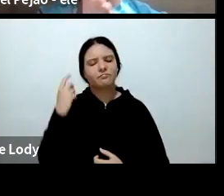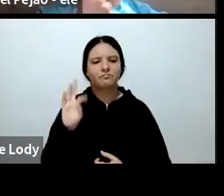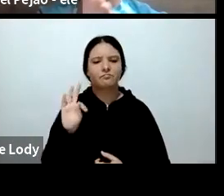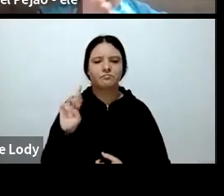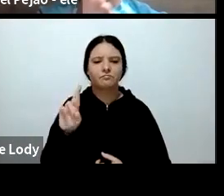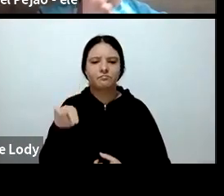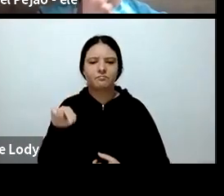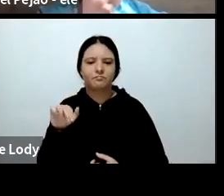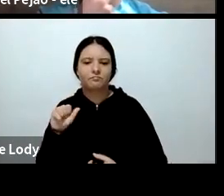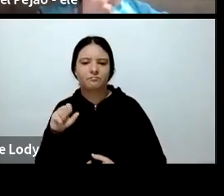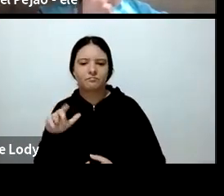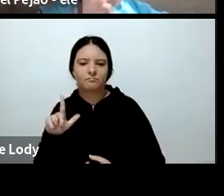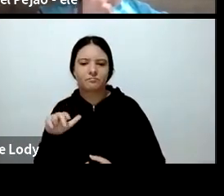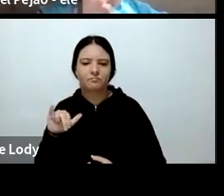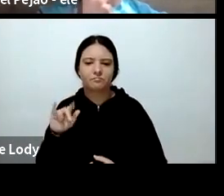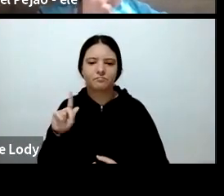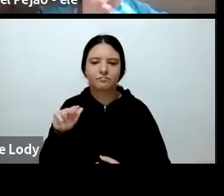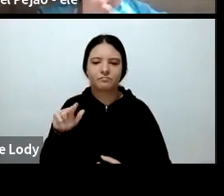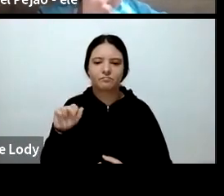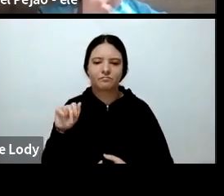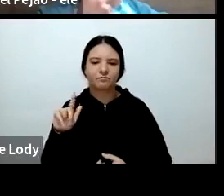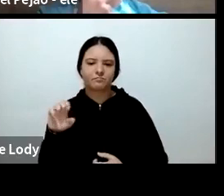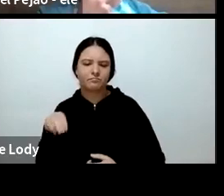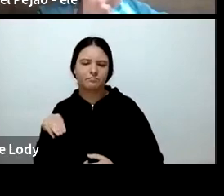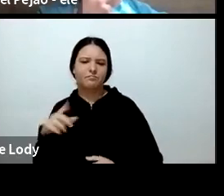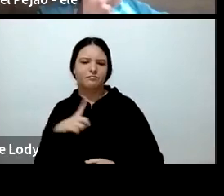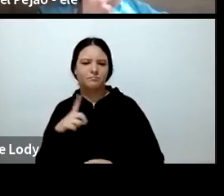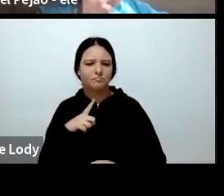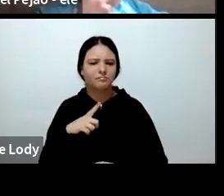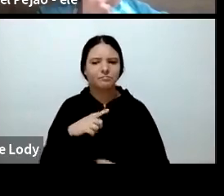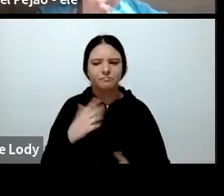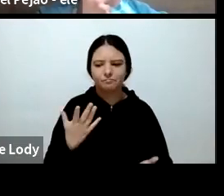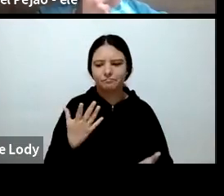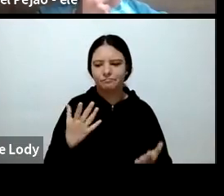nesse instrumento revelador, nesse instrumento